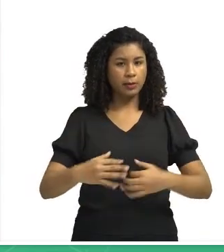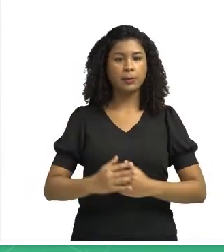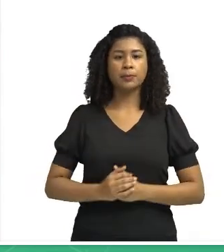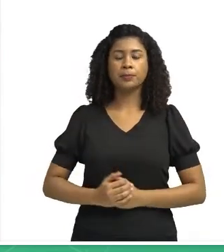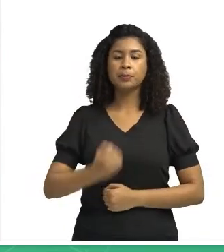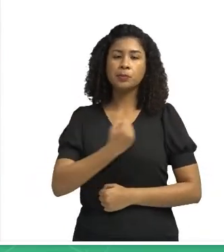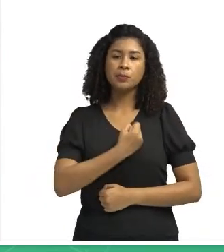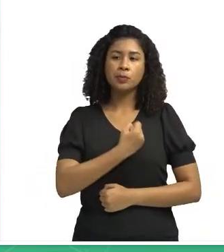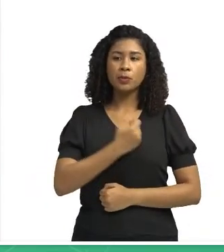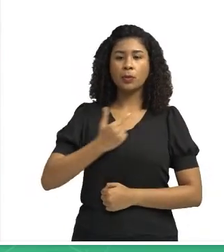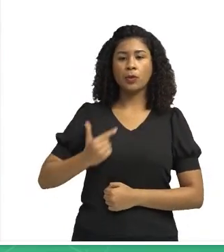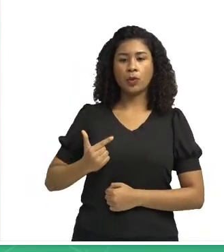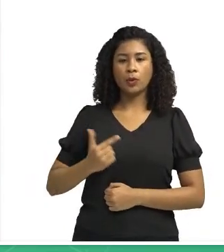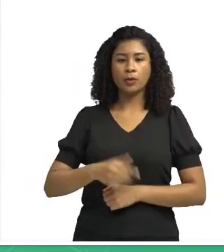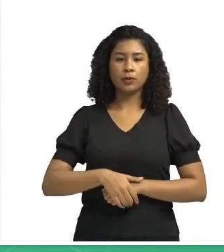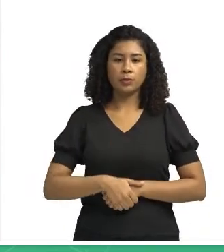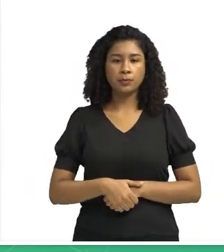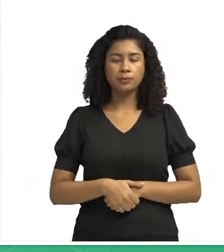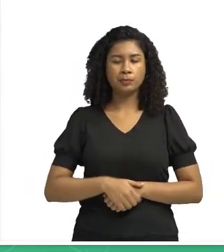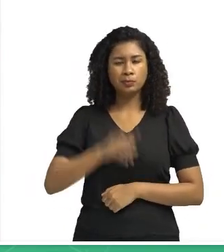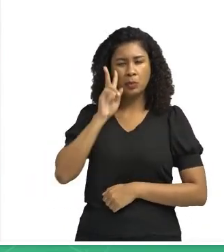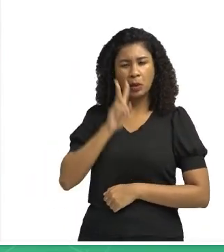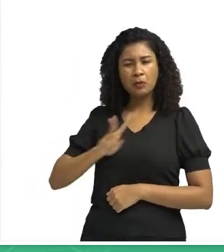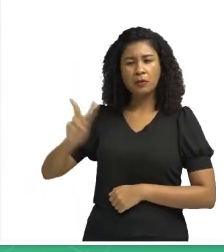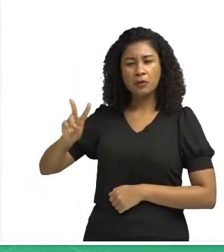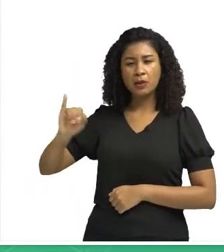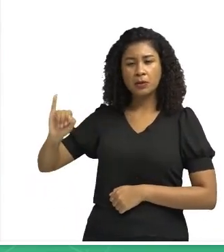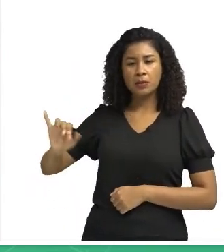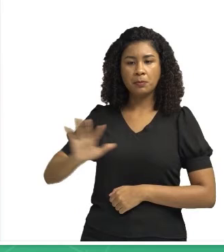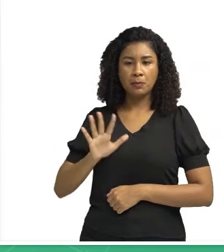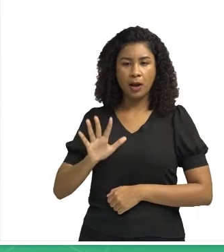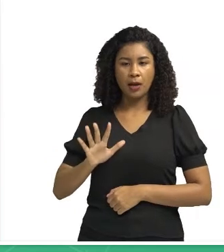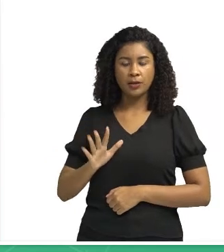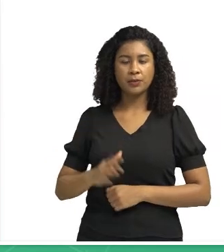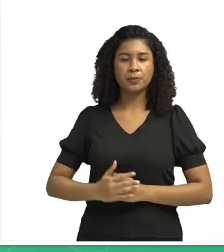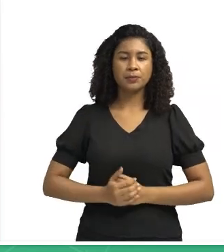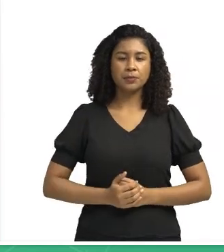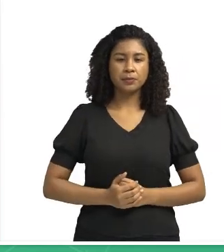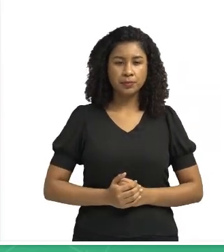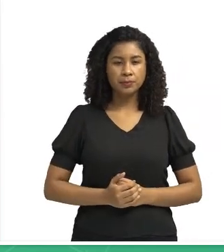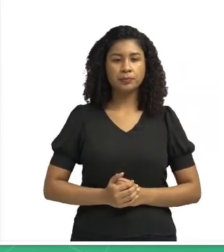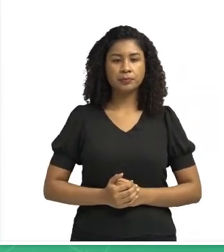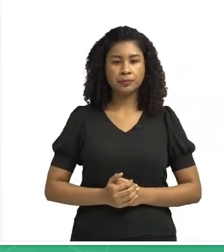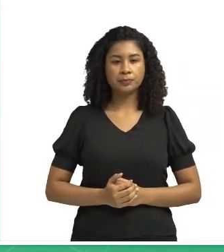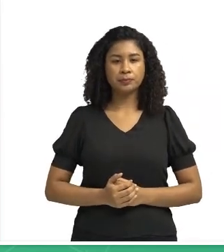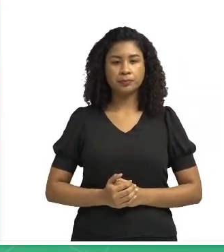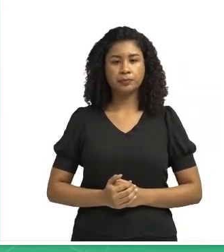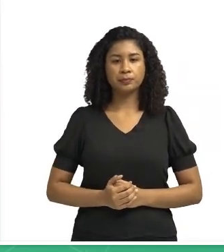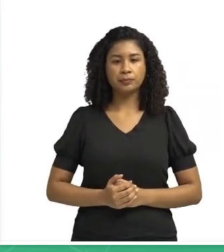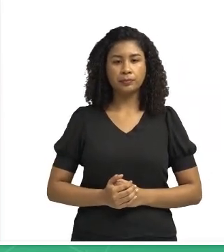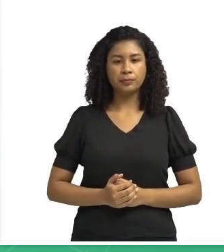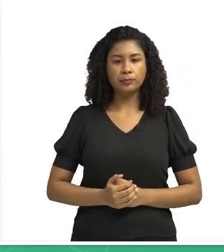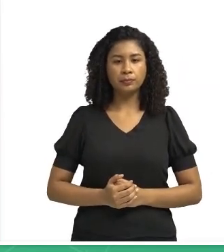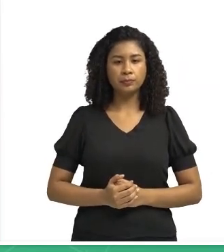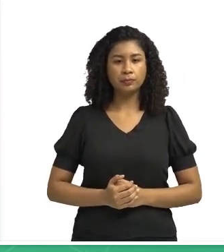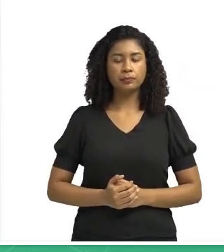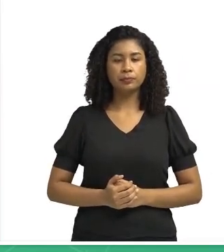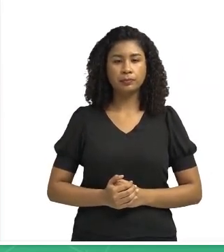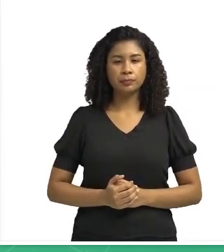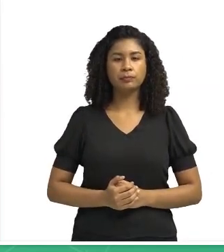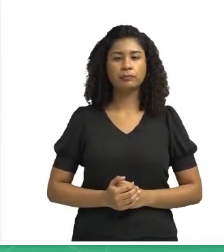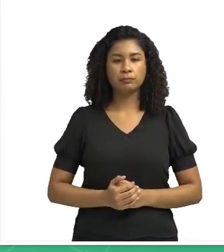2. Observe os modelos atômicos. Abaixo. Indique, no mínimo,